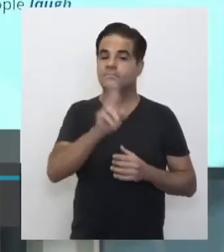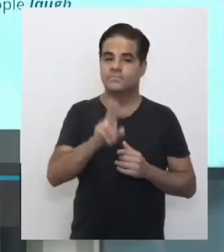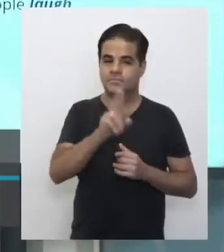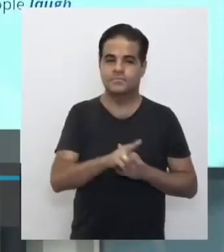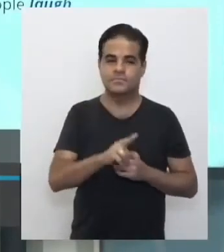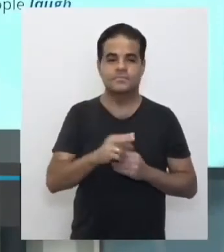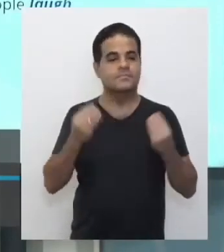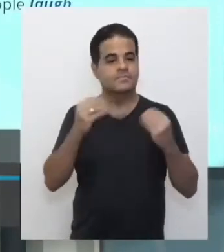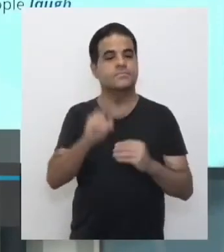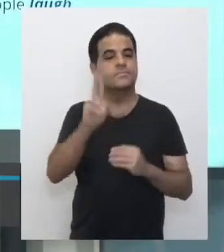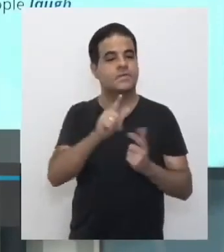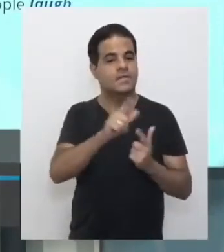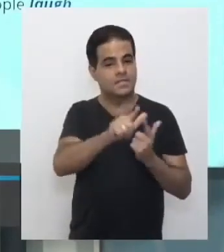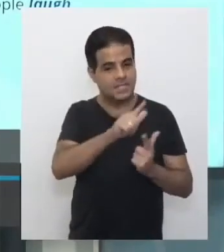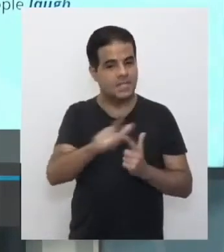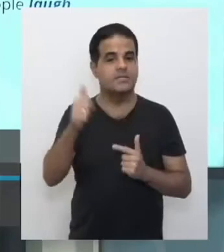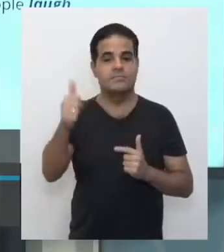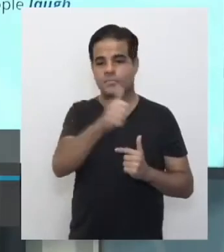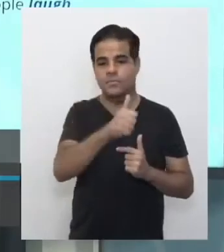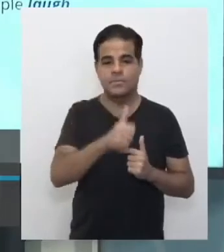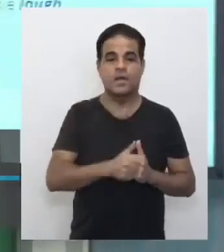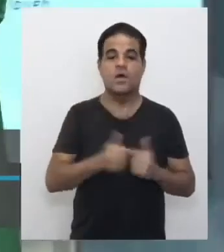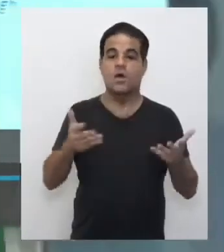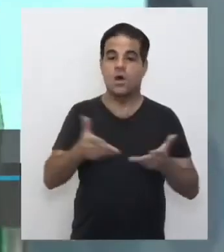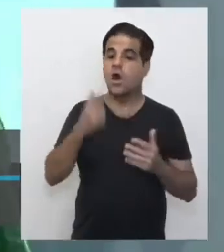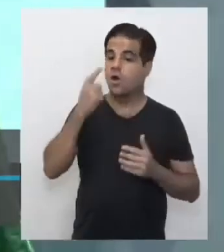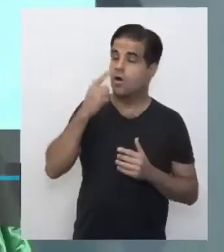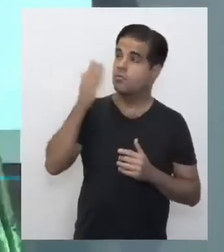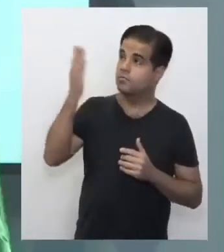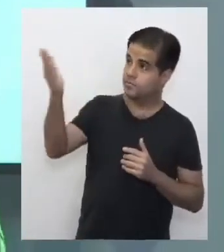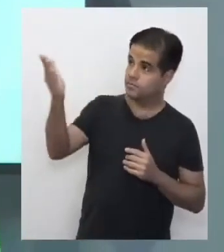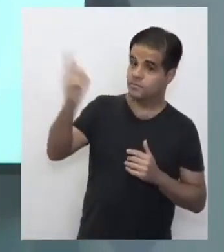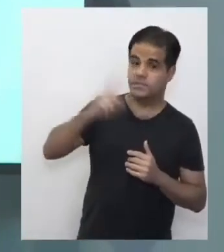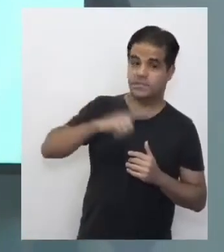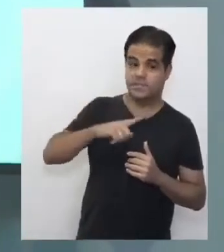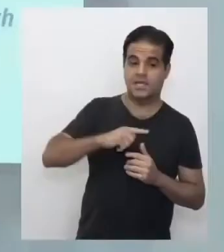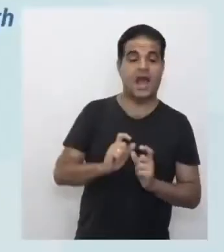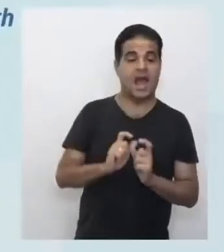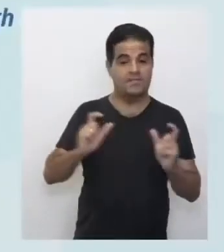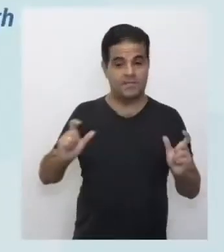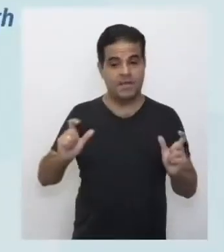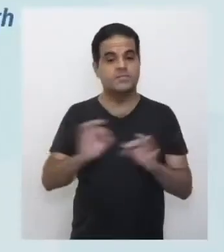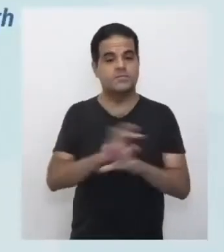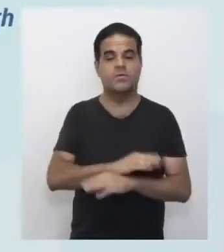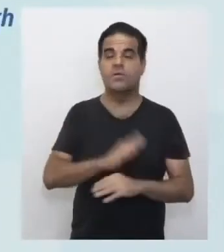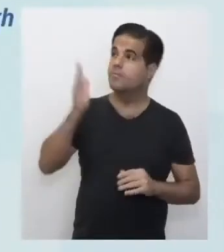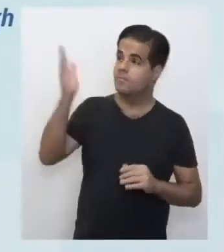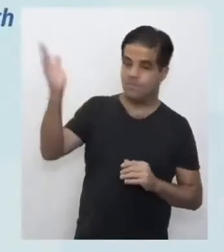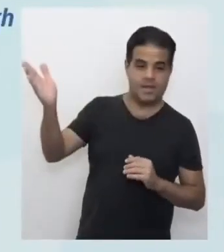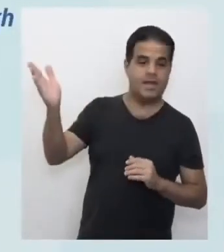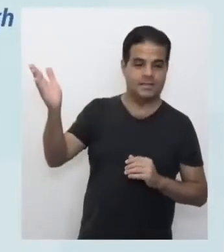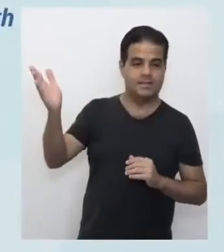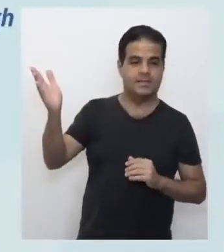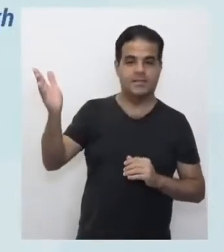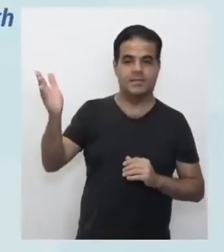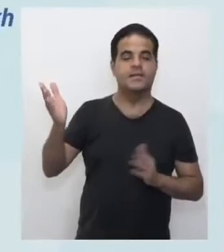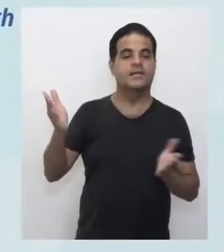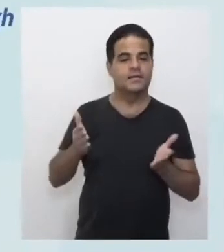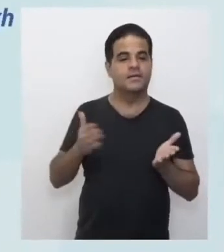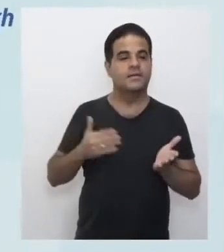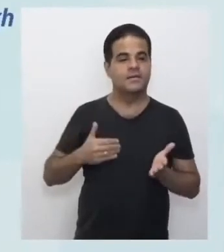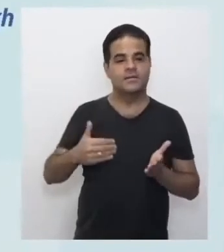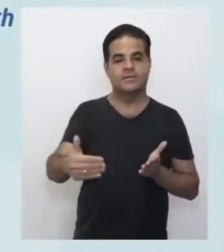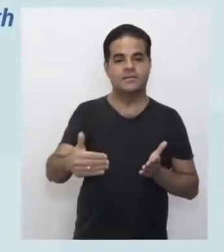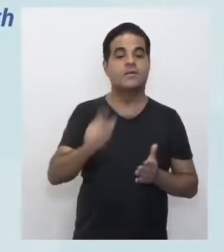marcada. Usar as letras, muito bem, Giovana. Vamos lá. Olha só, a gente tem aqui então a frase completa, jokes are short. Aí eu coloquei um very aqui, né?